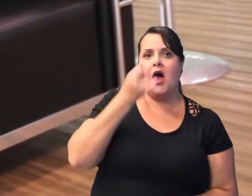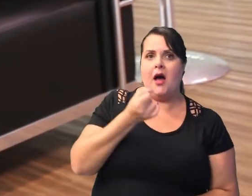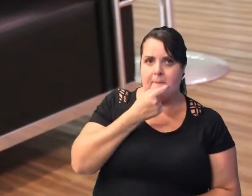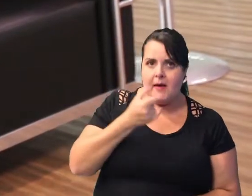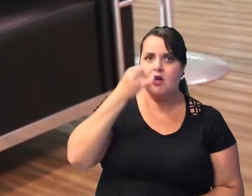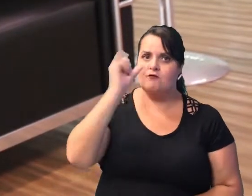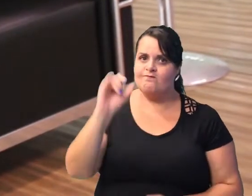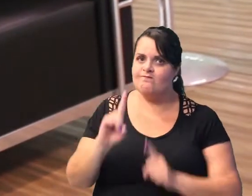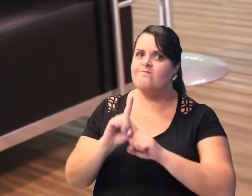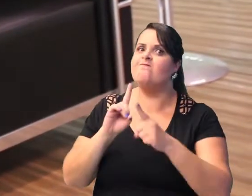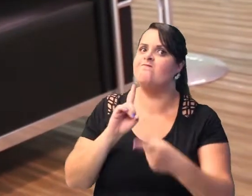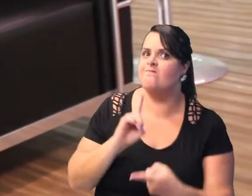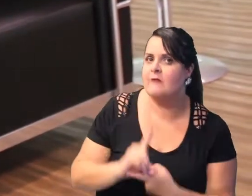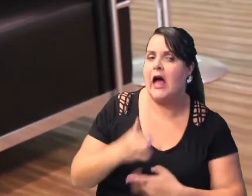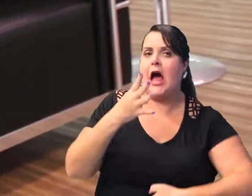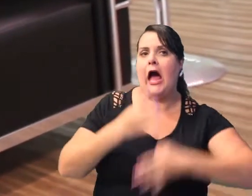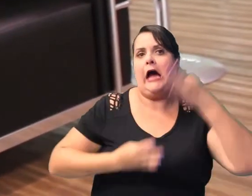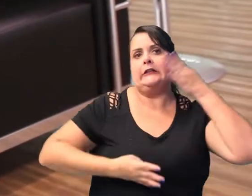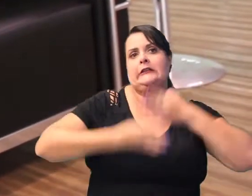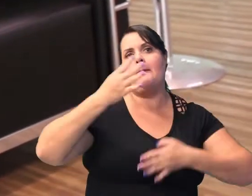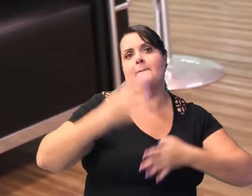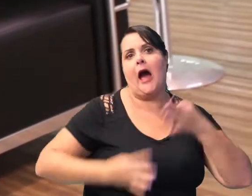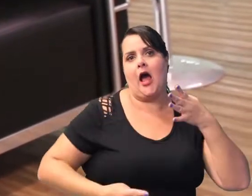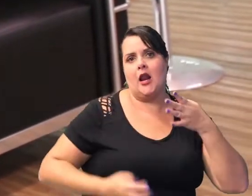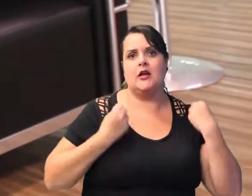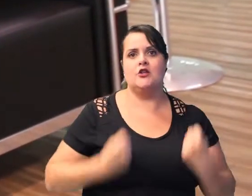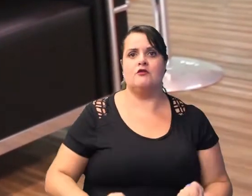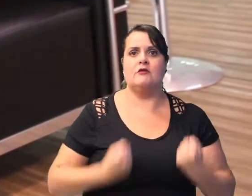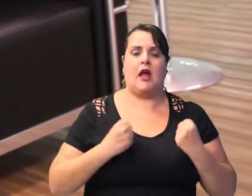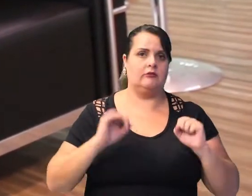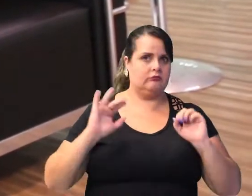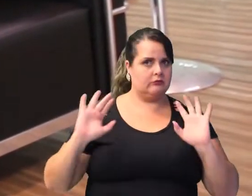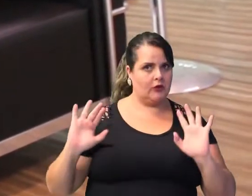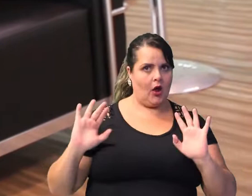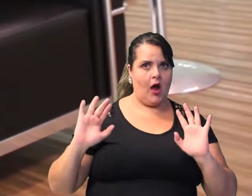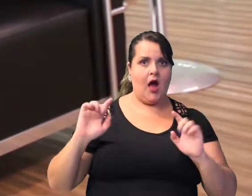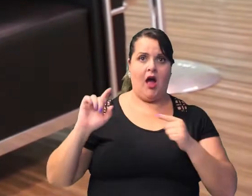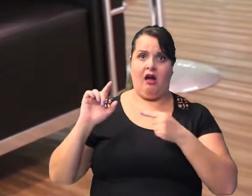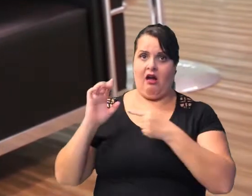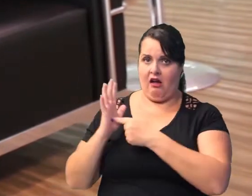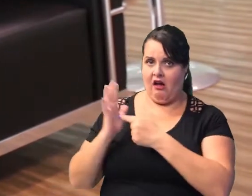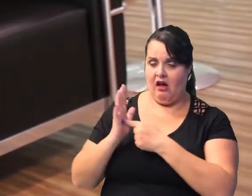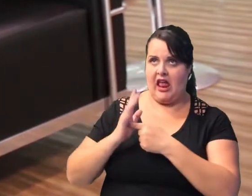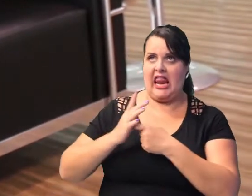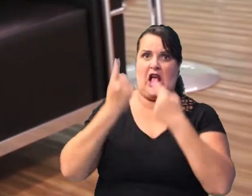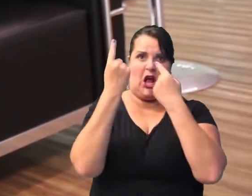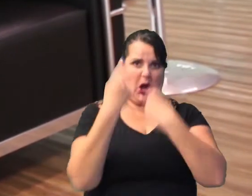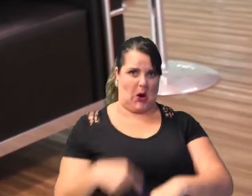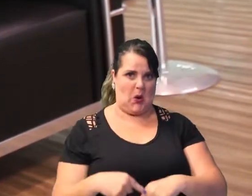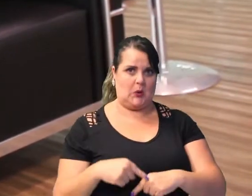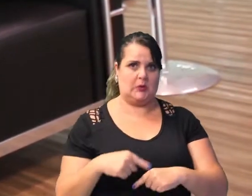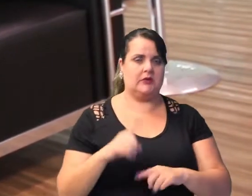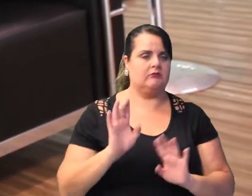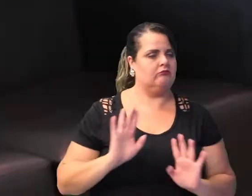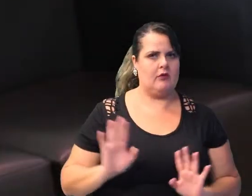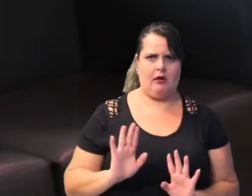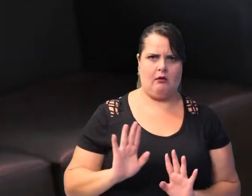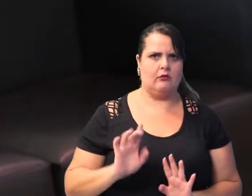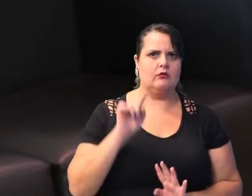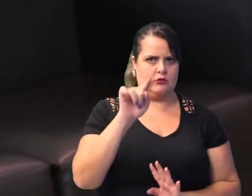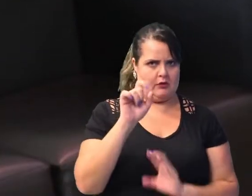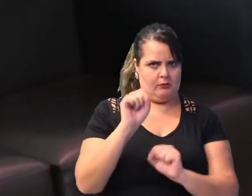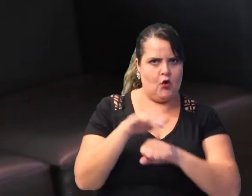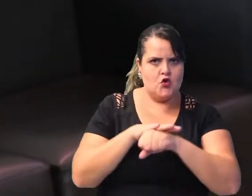contra nem a favor o anticoncepcional uma escolha sua conversa com seu médico pra ver se você realmente precisa usar